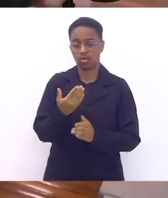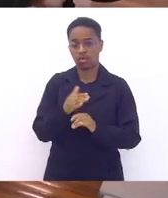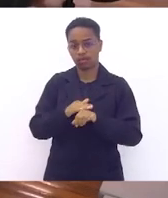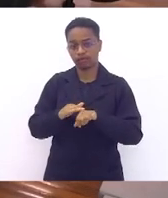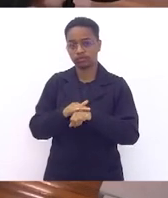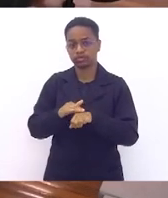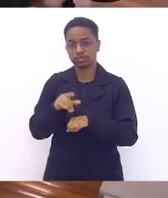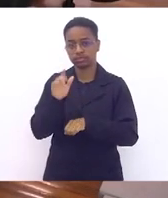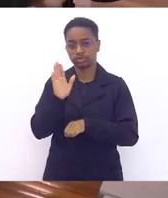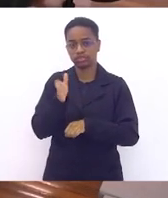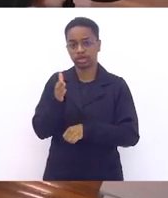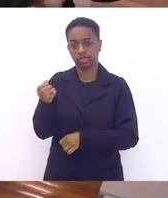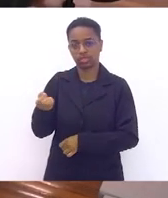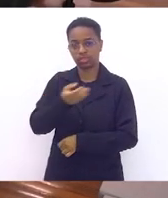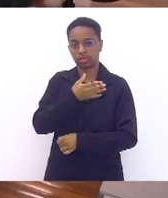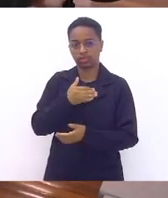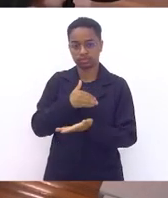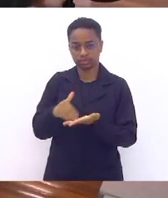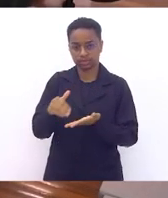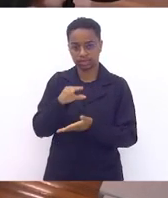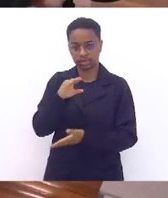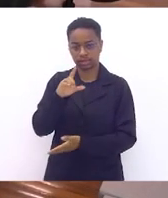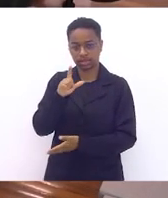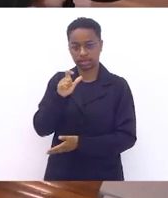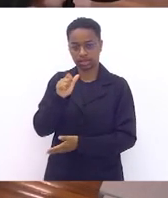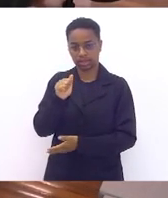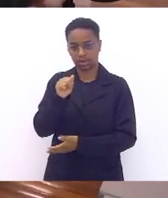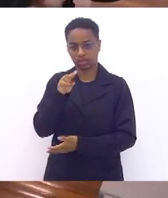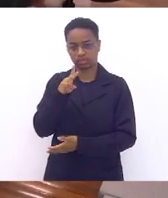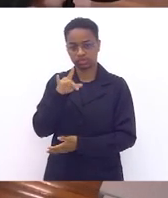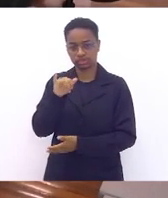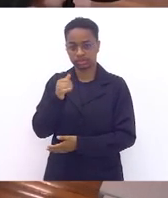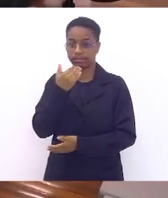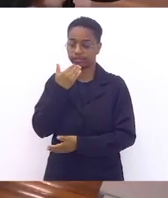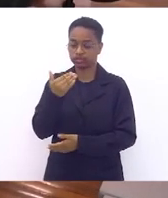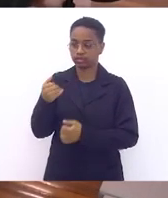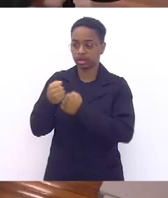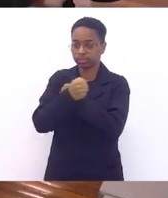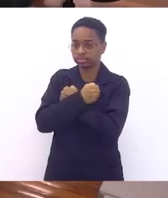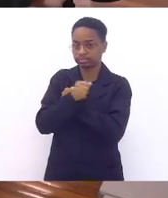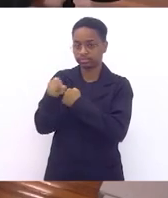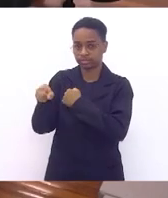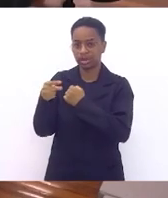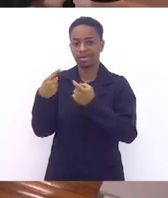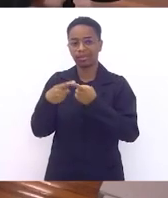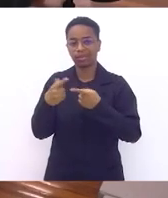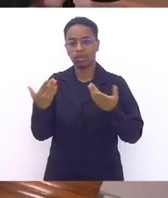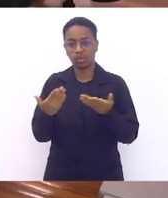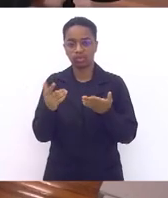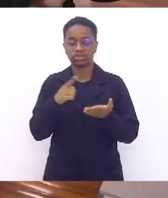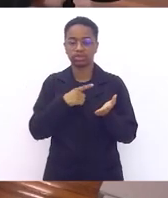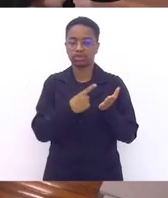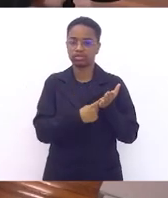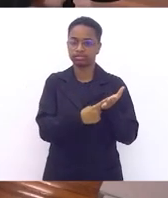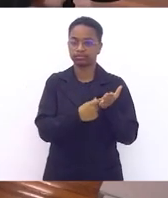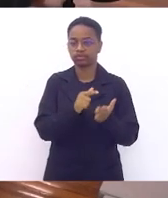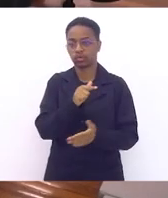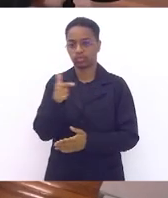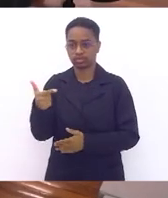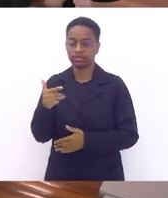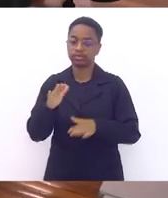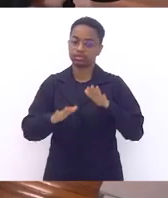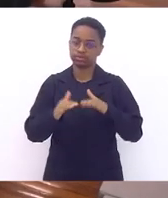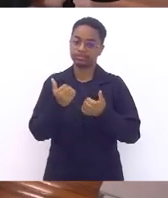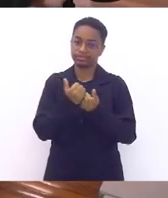Mello, que manda um abraço para a deputada. Né? Hoje ela está com outra agenda, infelizmente. Como subsecretária, provavelmente